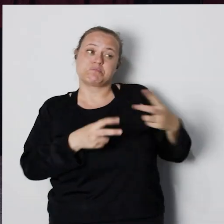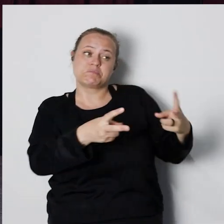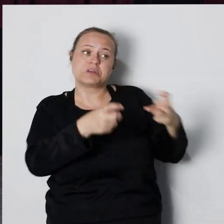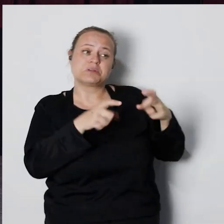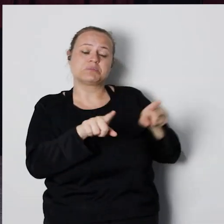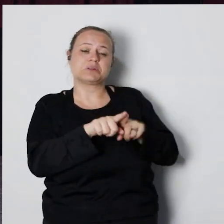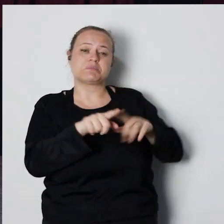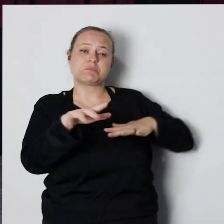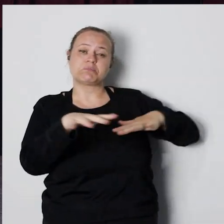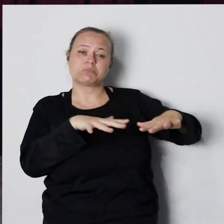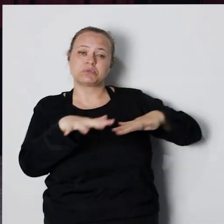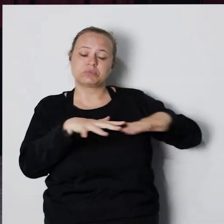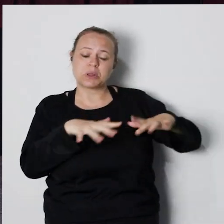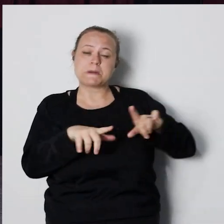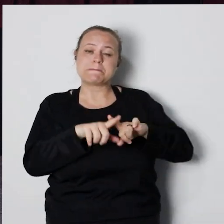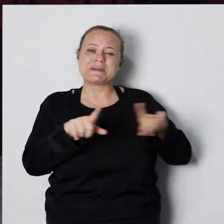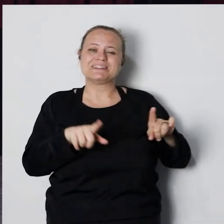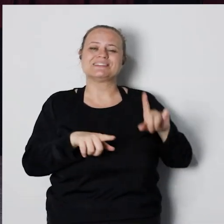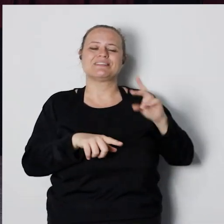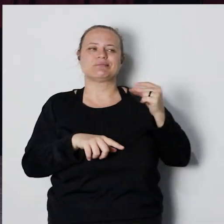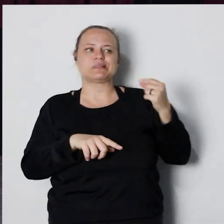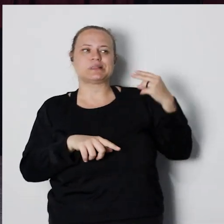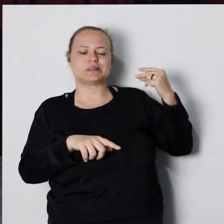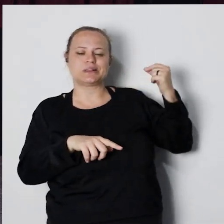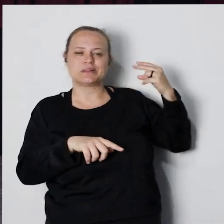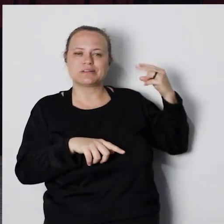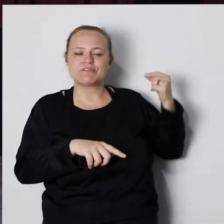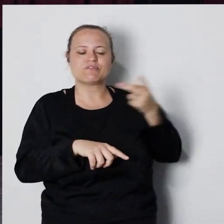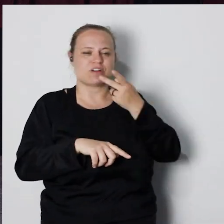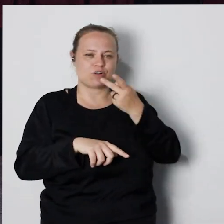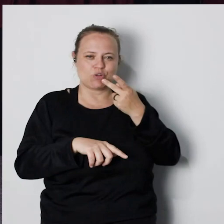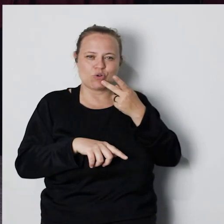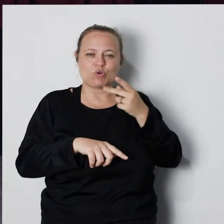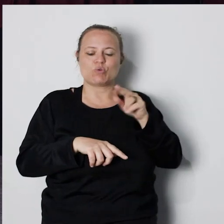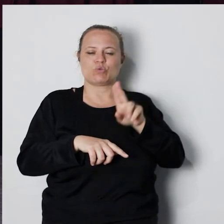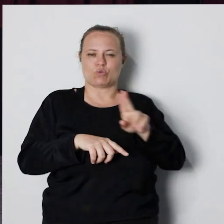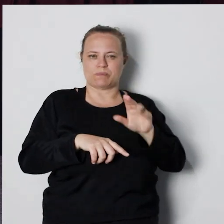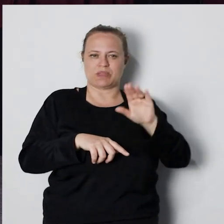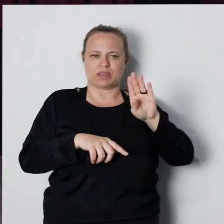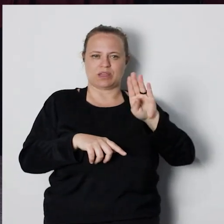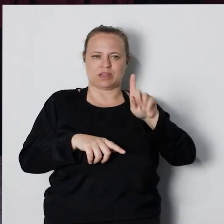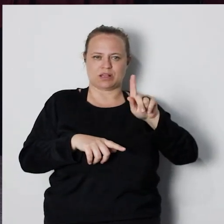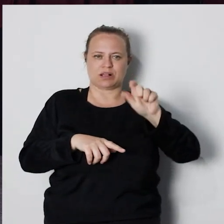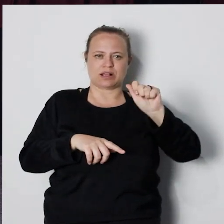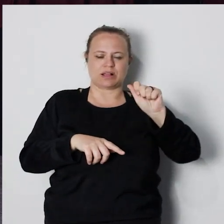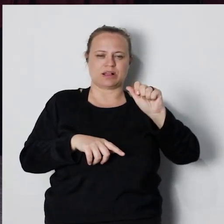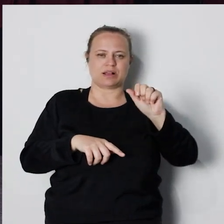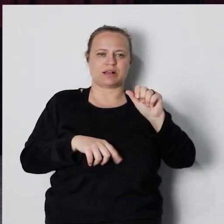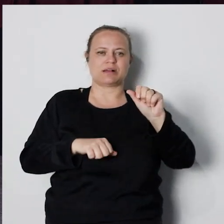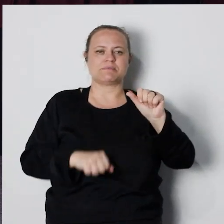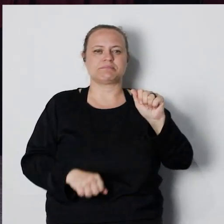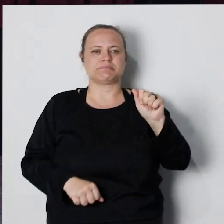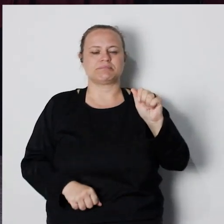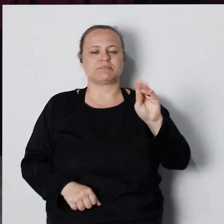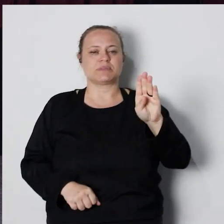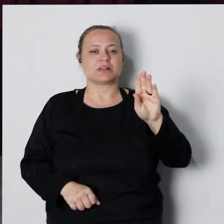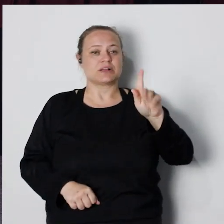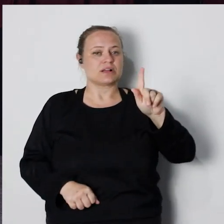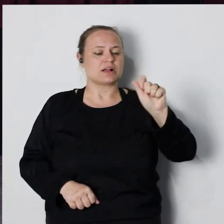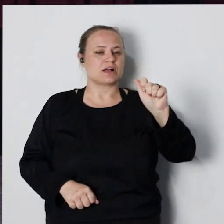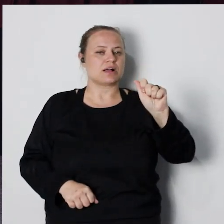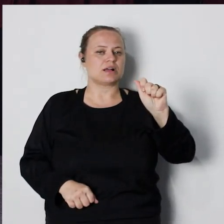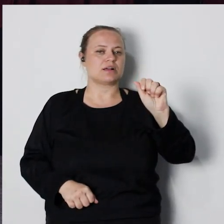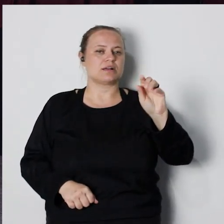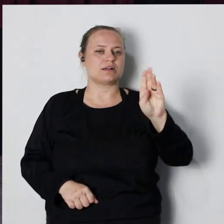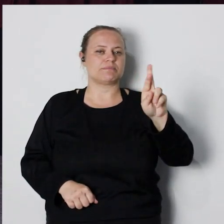tem nenhum comprometimento com essa área, não tem nenhum conhecimento. Então, eu acho que isso é importante. Eu vejo alguma mobilização,